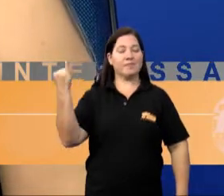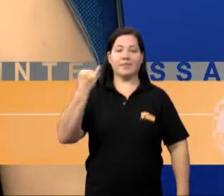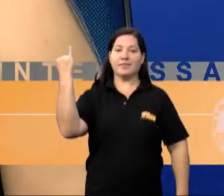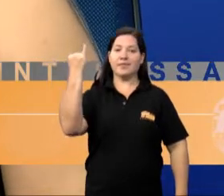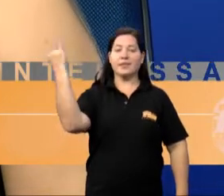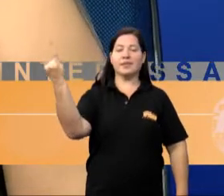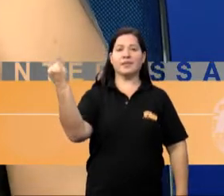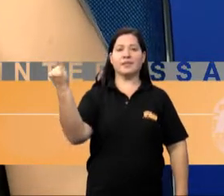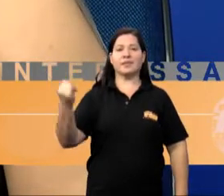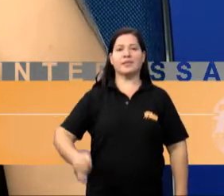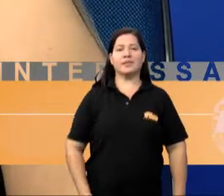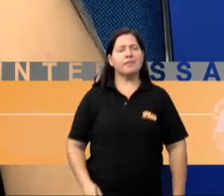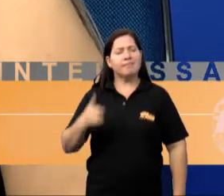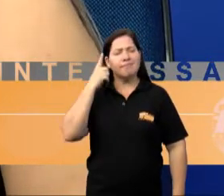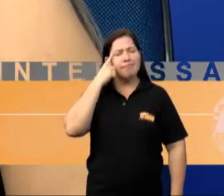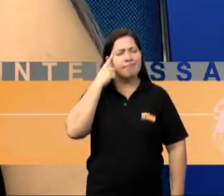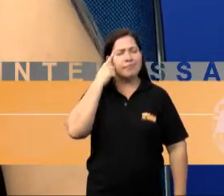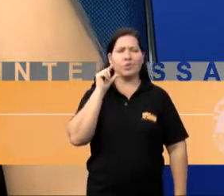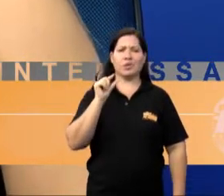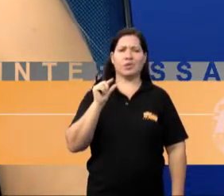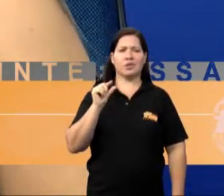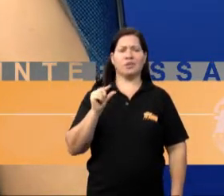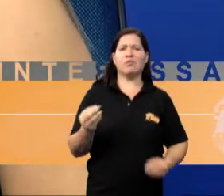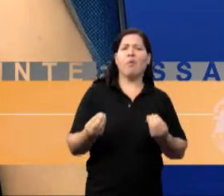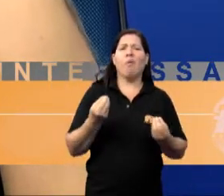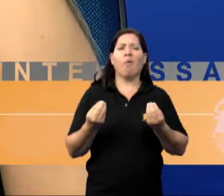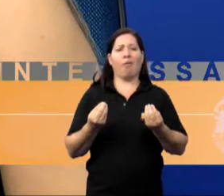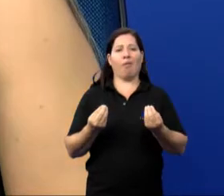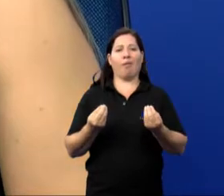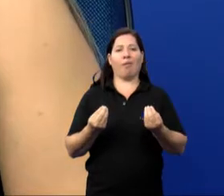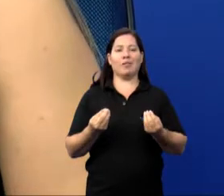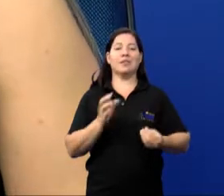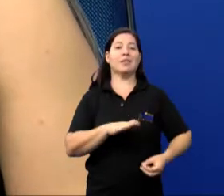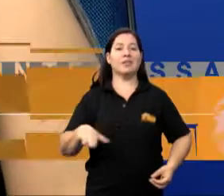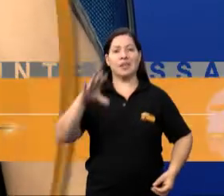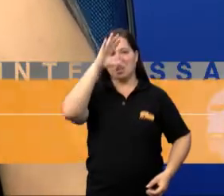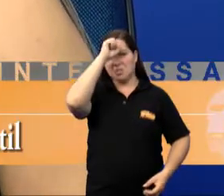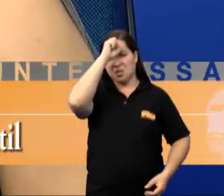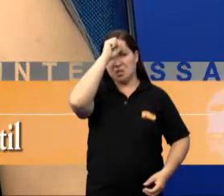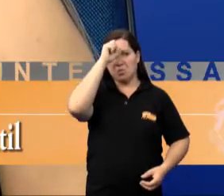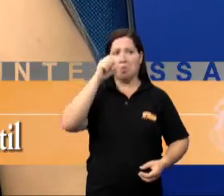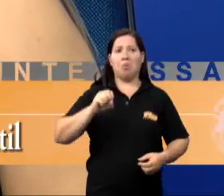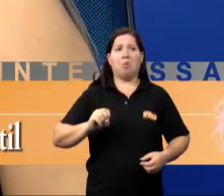refletindo um pouquinho como as crianças aprendem, né, ou por que elas não aprendem, podem ser duas questões em uma, né?